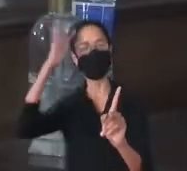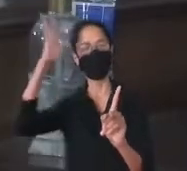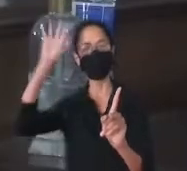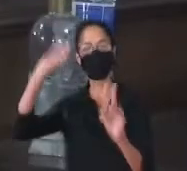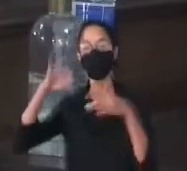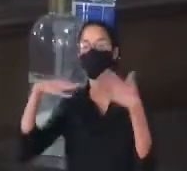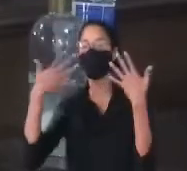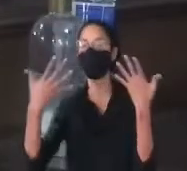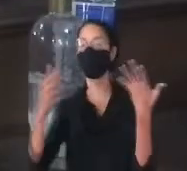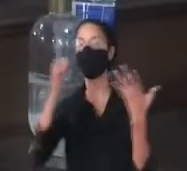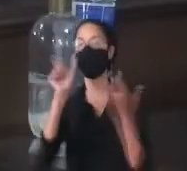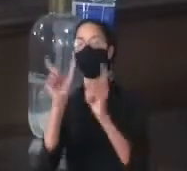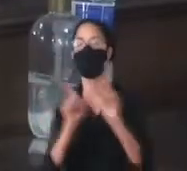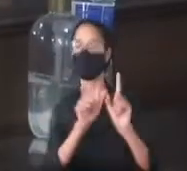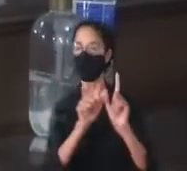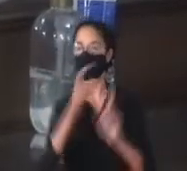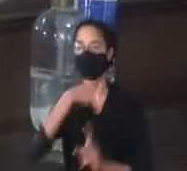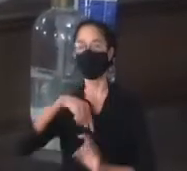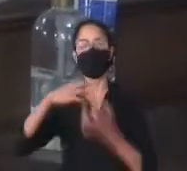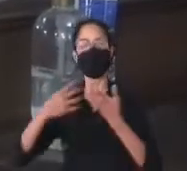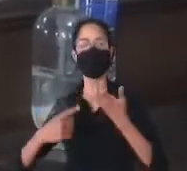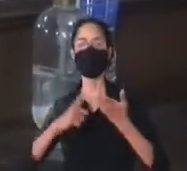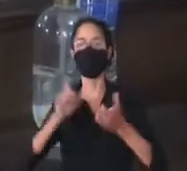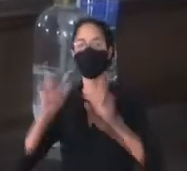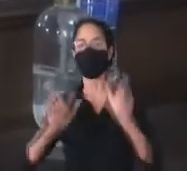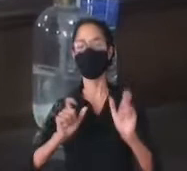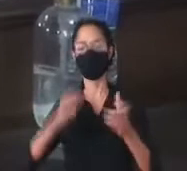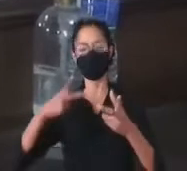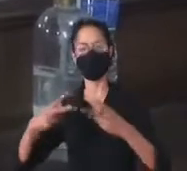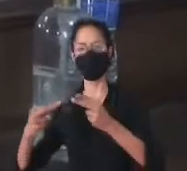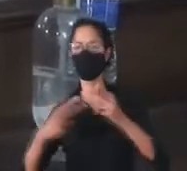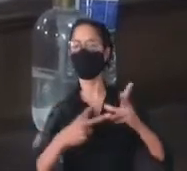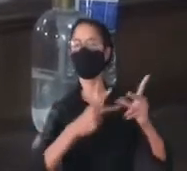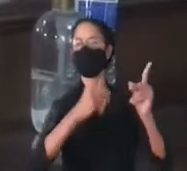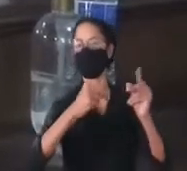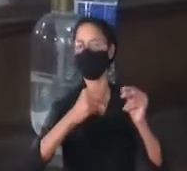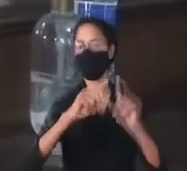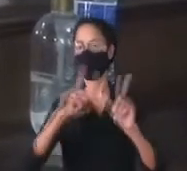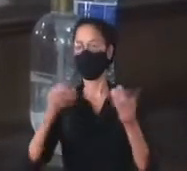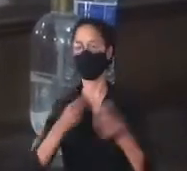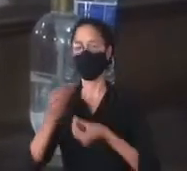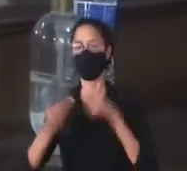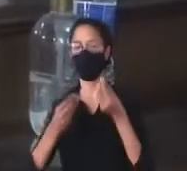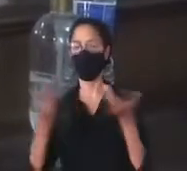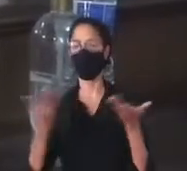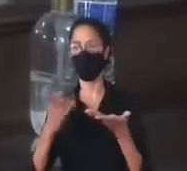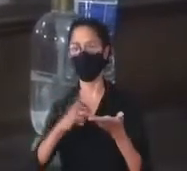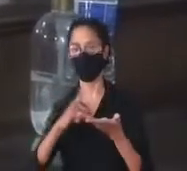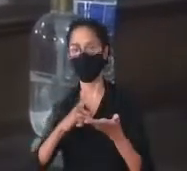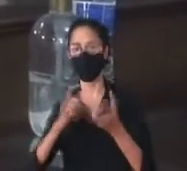mulher que eu vou me achar que nossa cidade tem muitas mulheres são merecedoras como nós estamos tendo